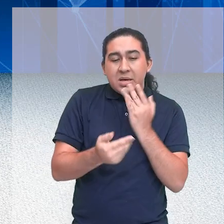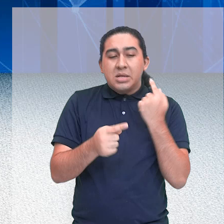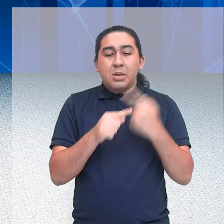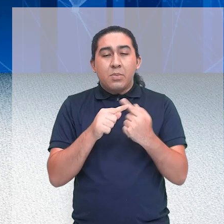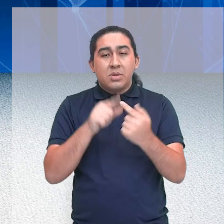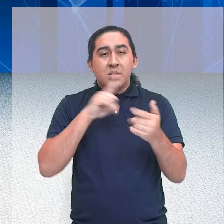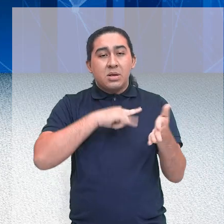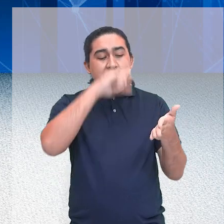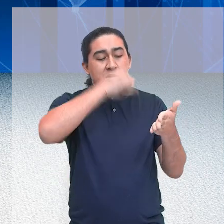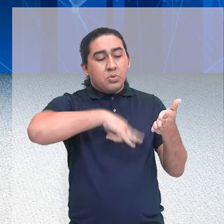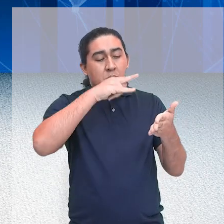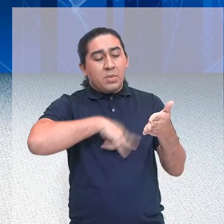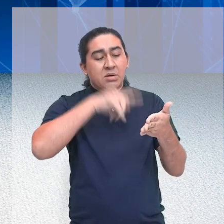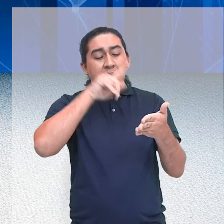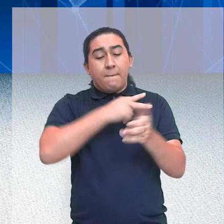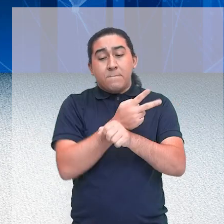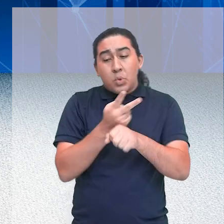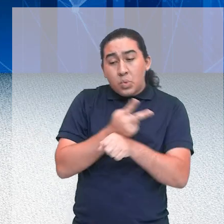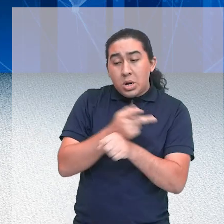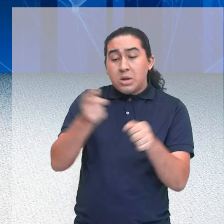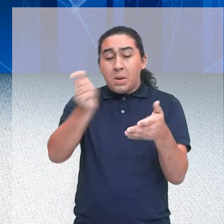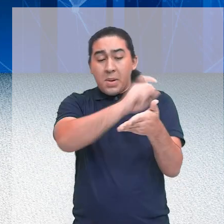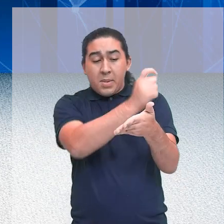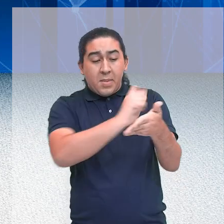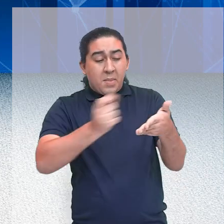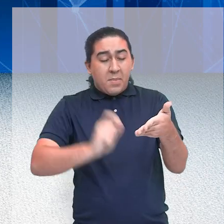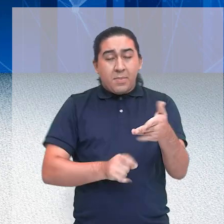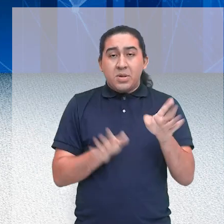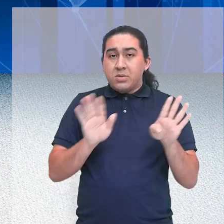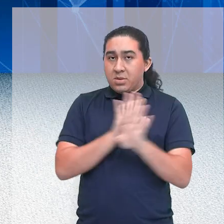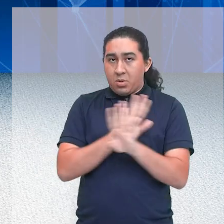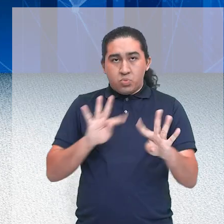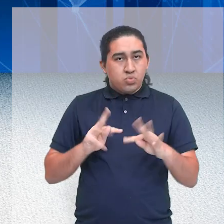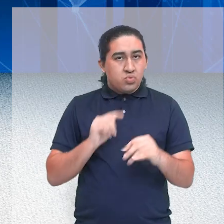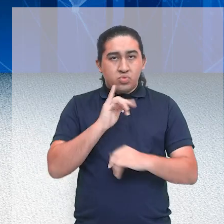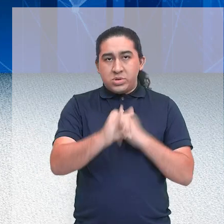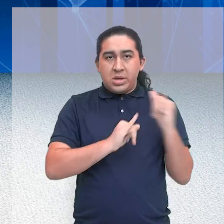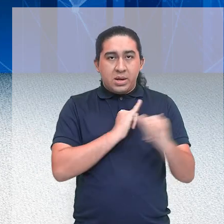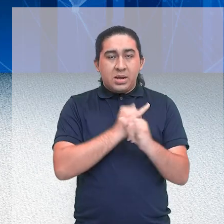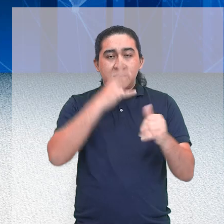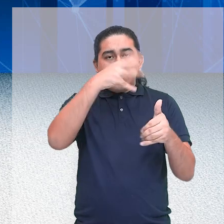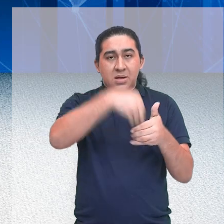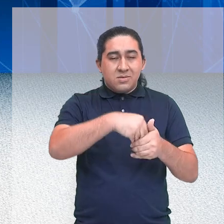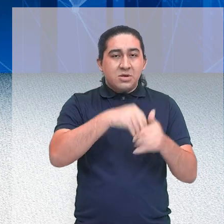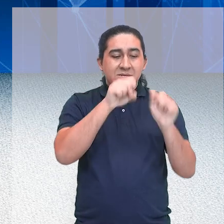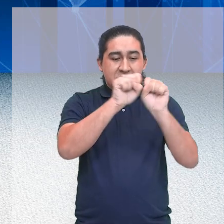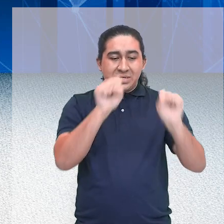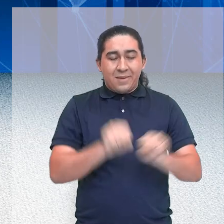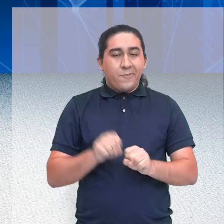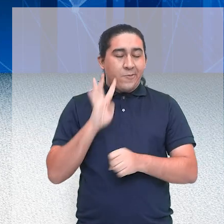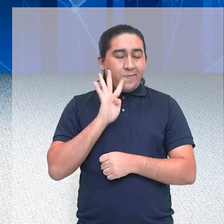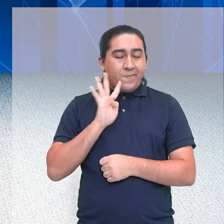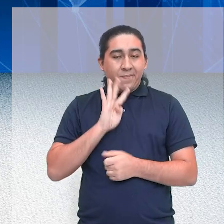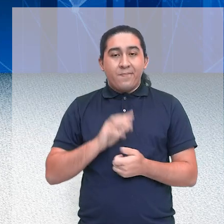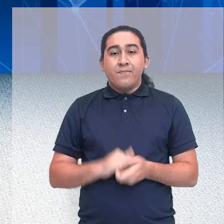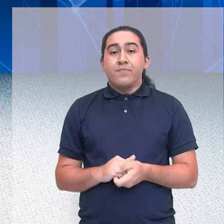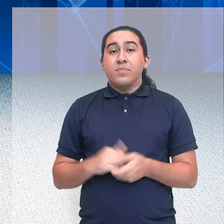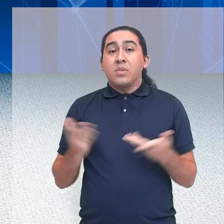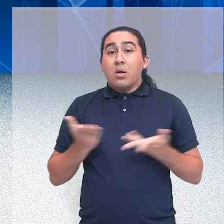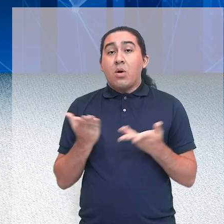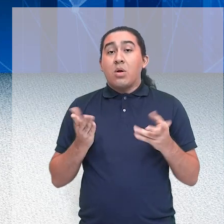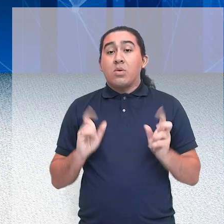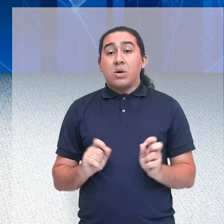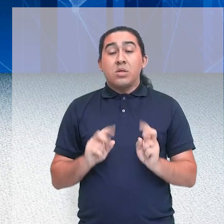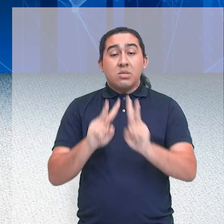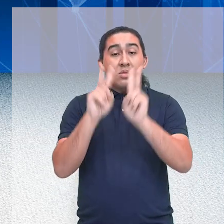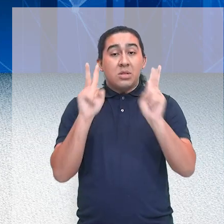tantos prontuários, anotando tudo aquilo. Não, é tudo digitalizado. Isso é muito legal. Agora vamos